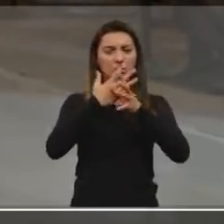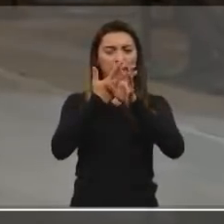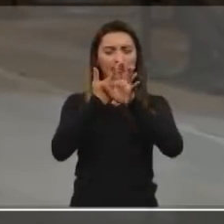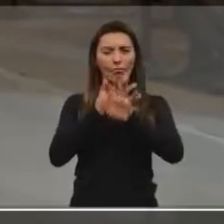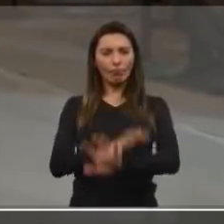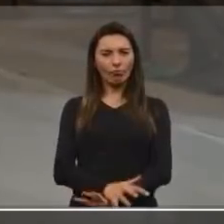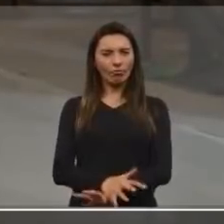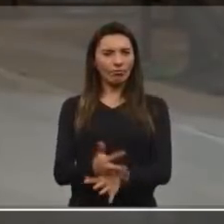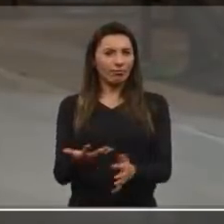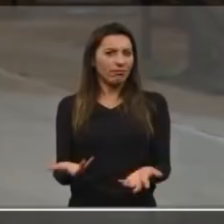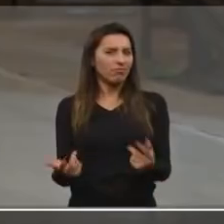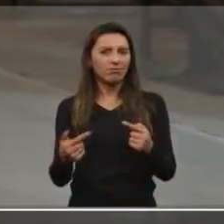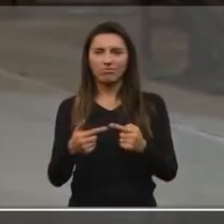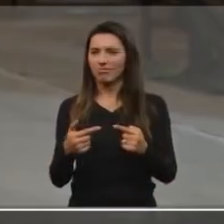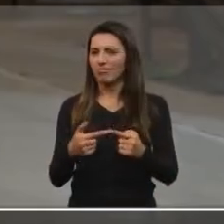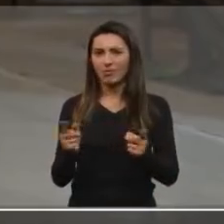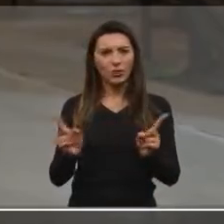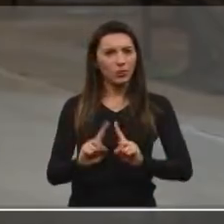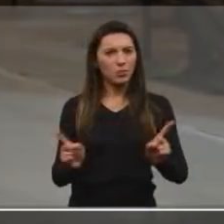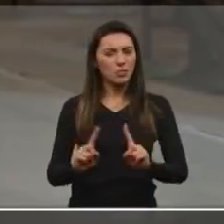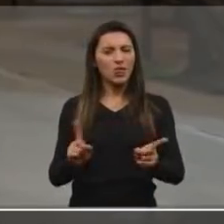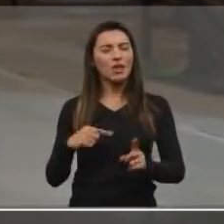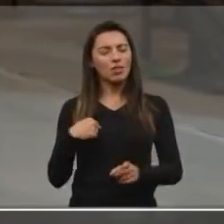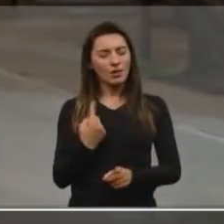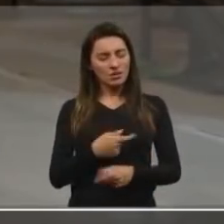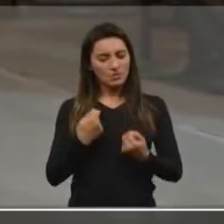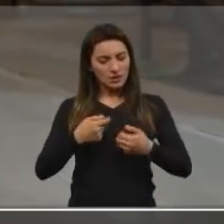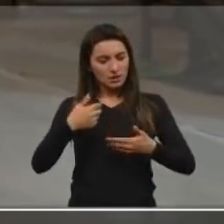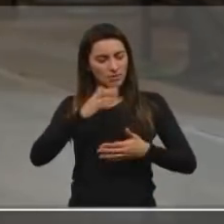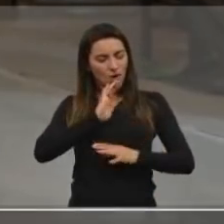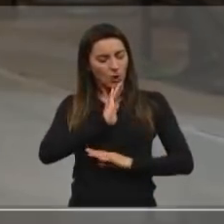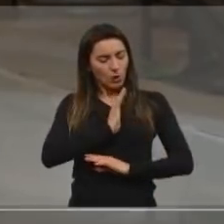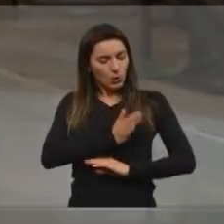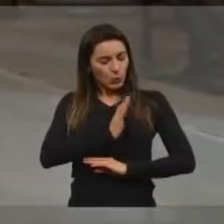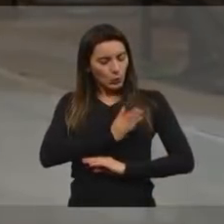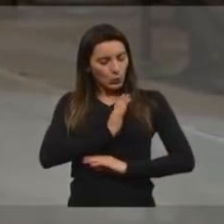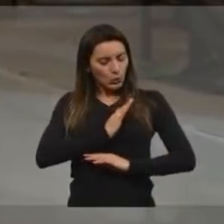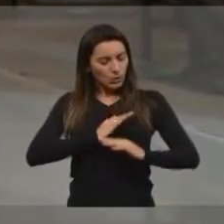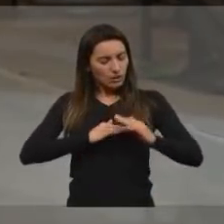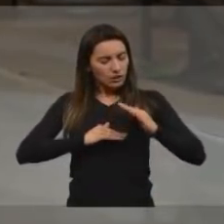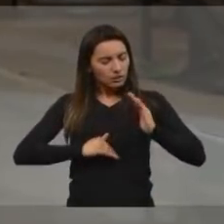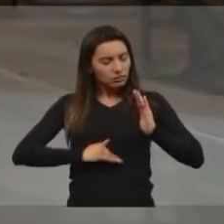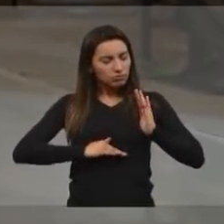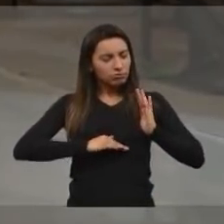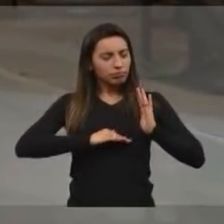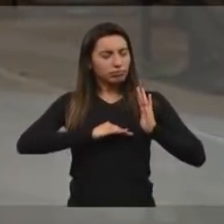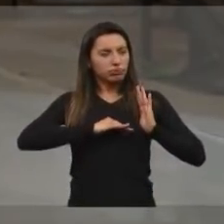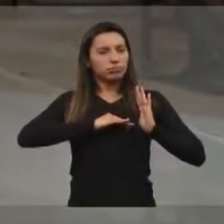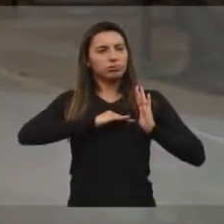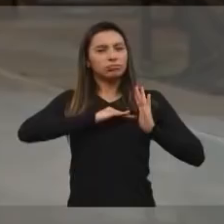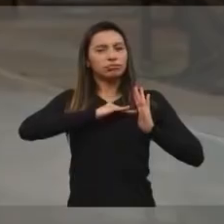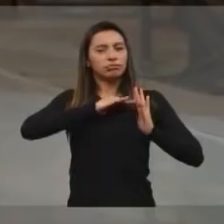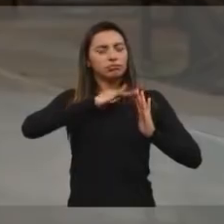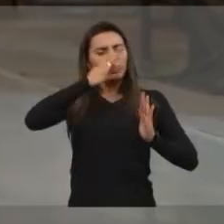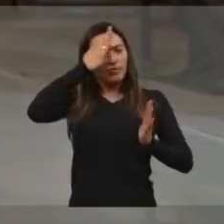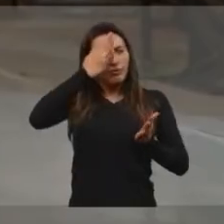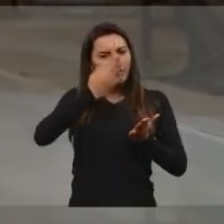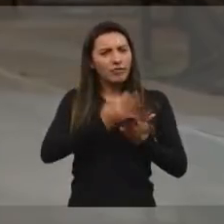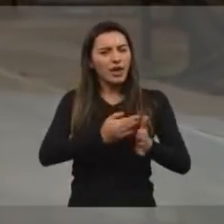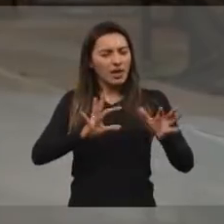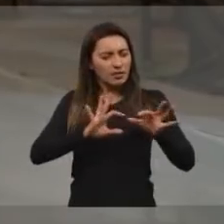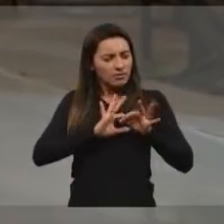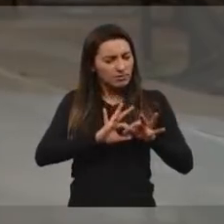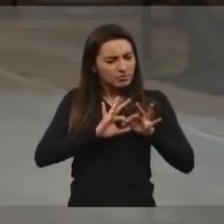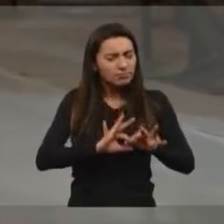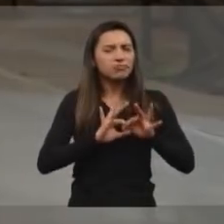o nosso primeiro precisamos estar enraizados na nossa história na nossa fé na nossa família